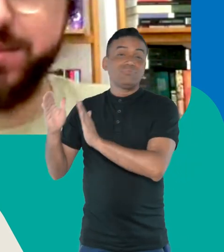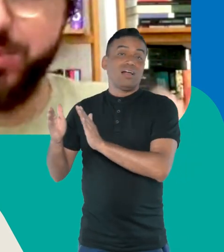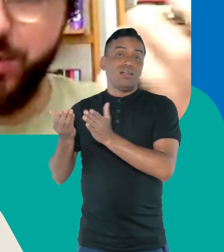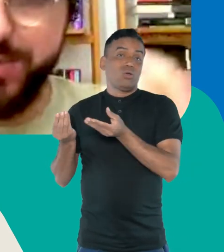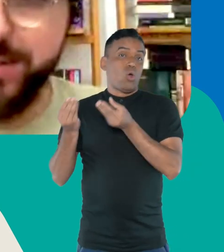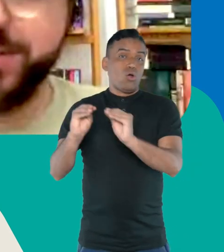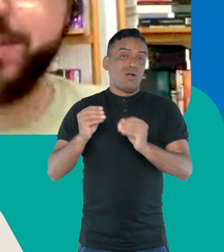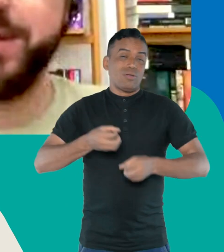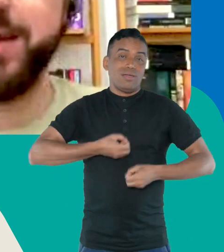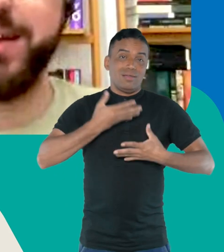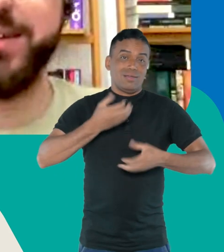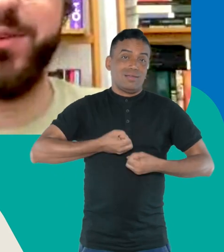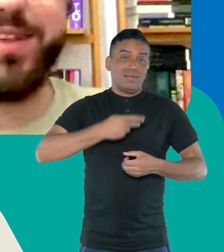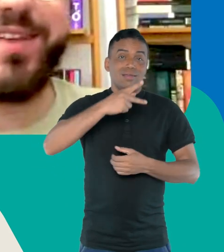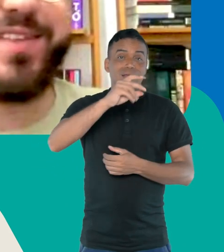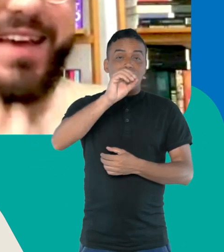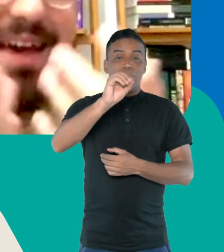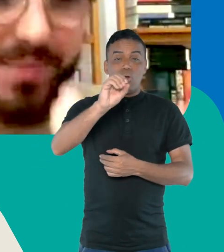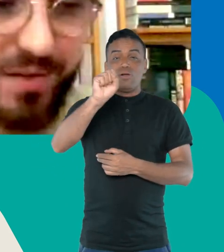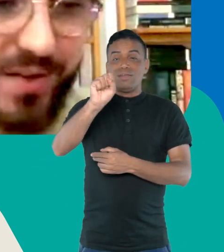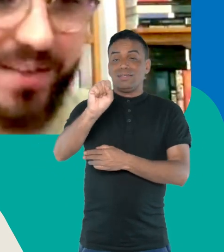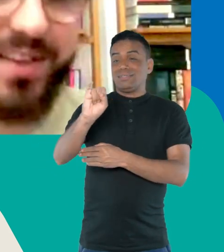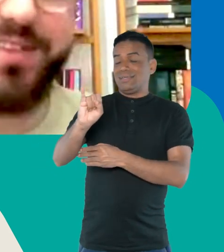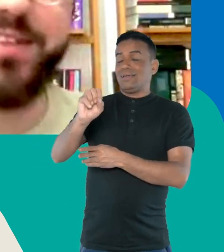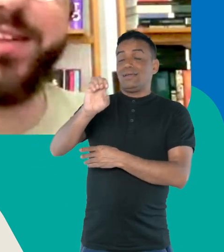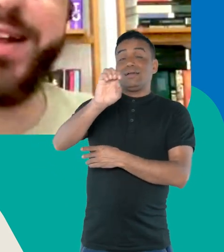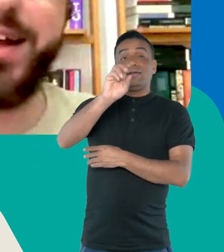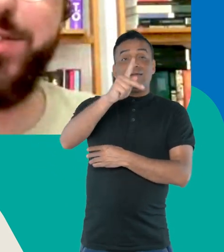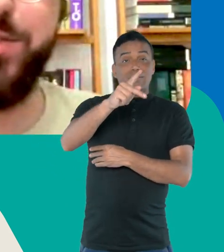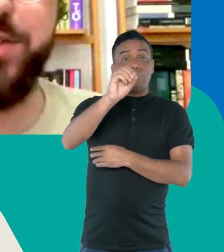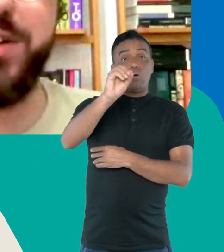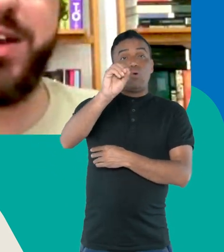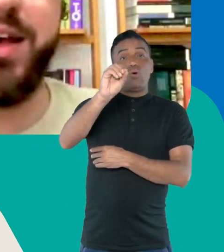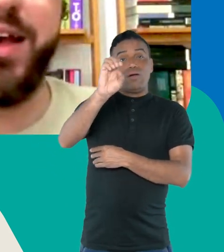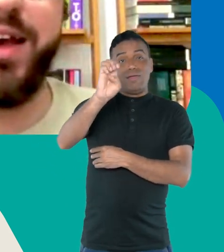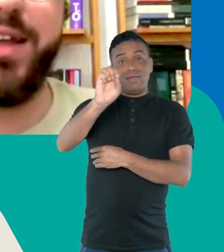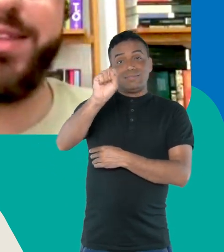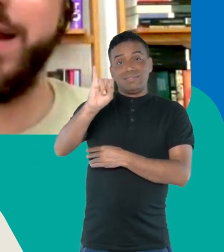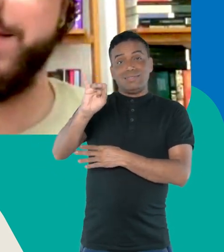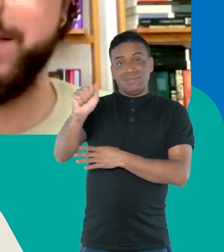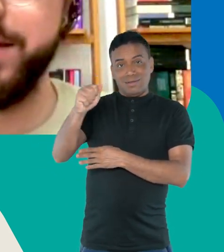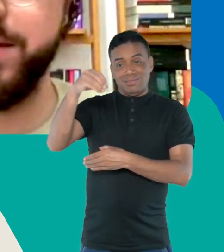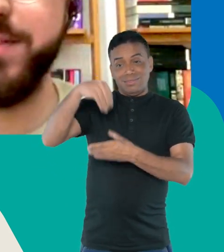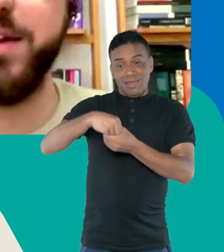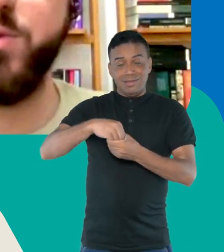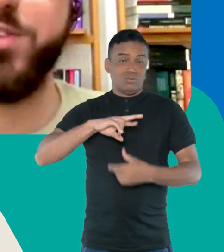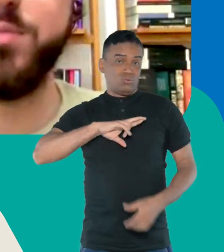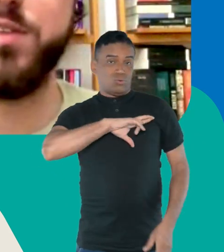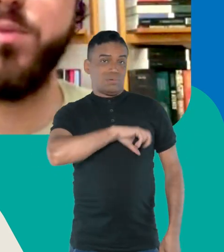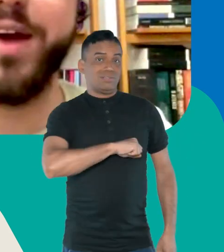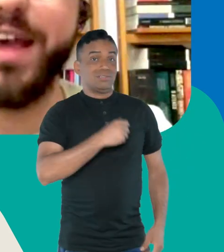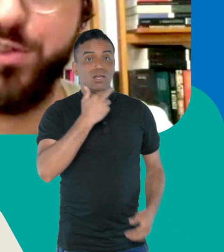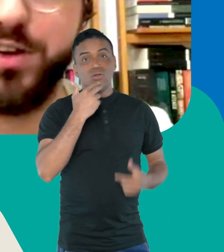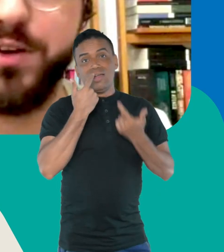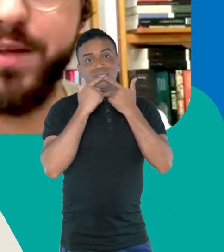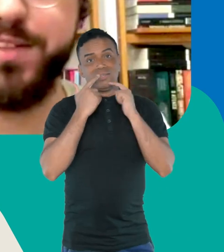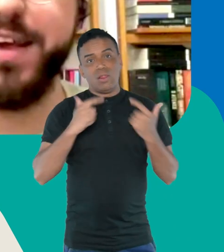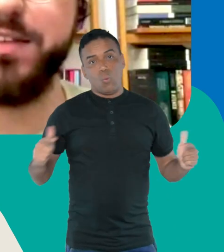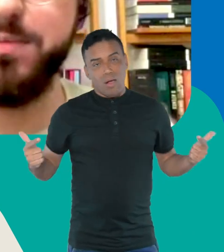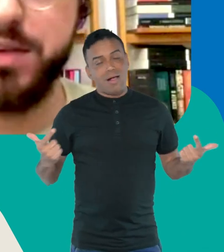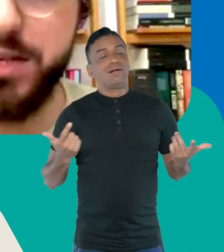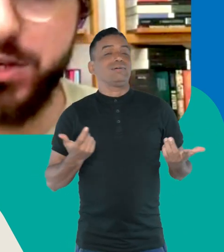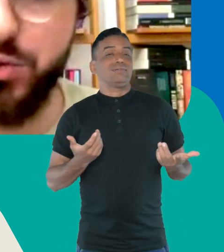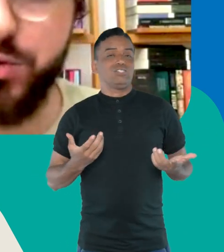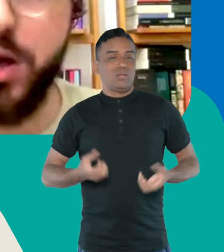poesia para o romance. Então essas quebras foi essa necessidade de trazer essa linguagem mais poética,